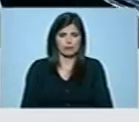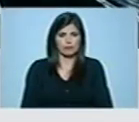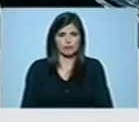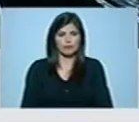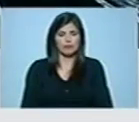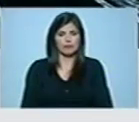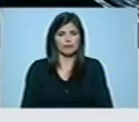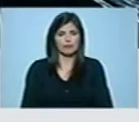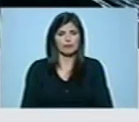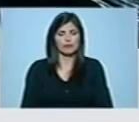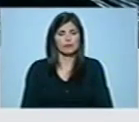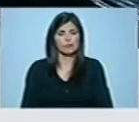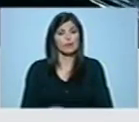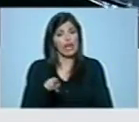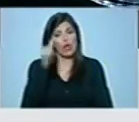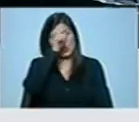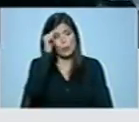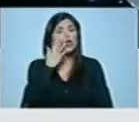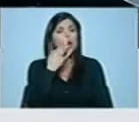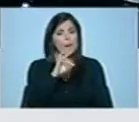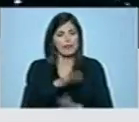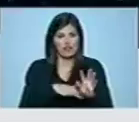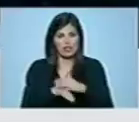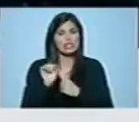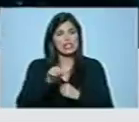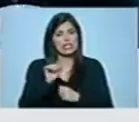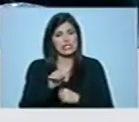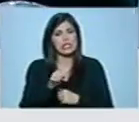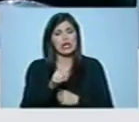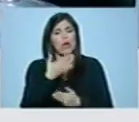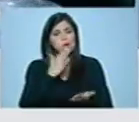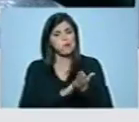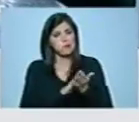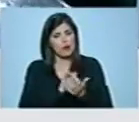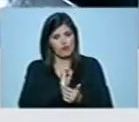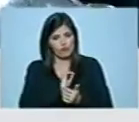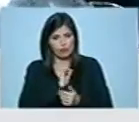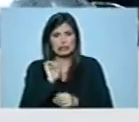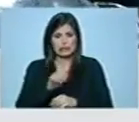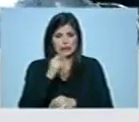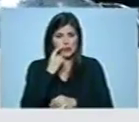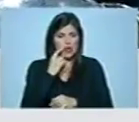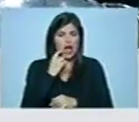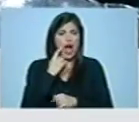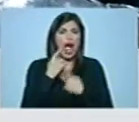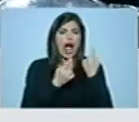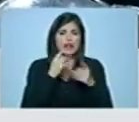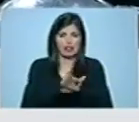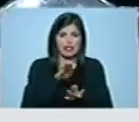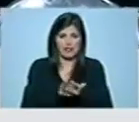O Inês, é o domingo que é habitual fazer? Sim, no restaurante de casa Inês, sim, ao domingo. Domingo também, às vezes a terça, não é